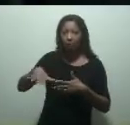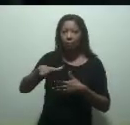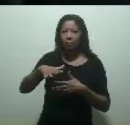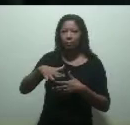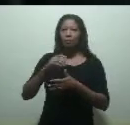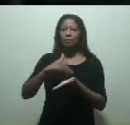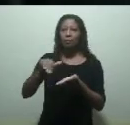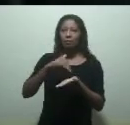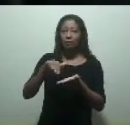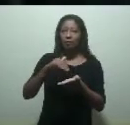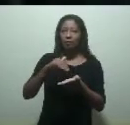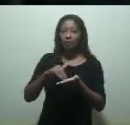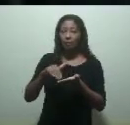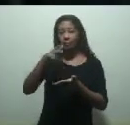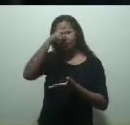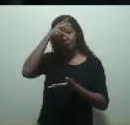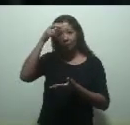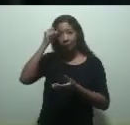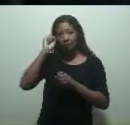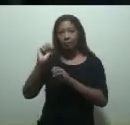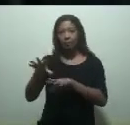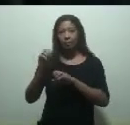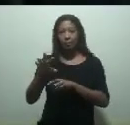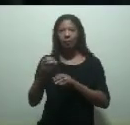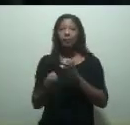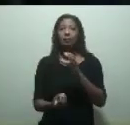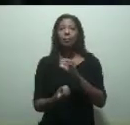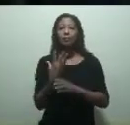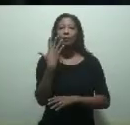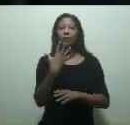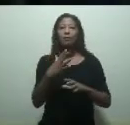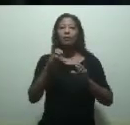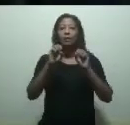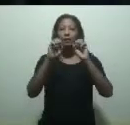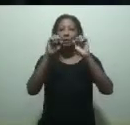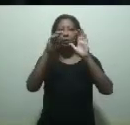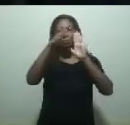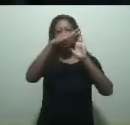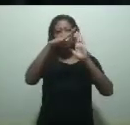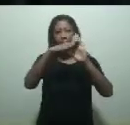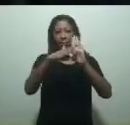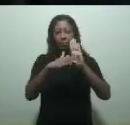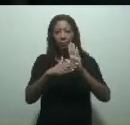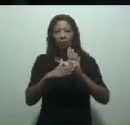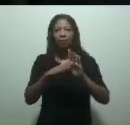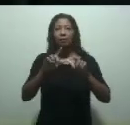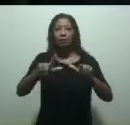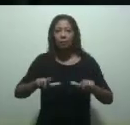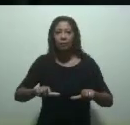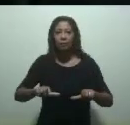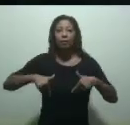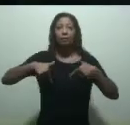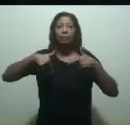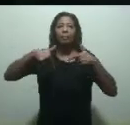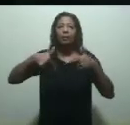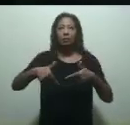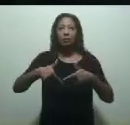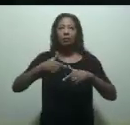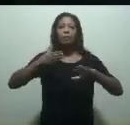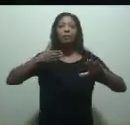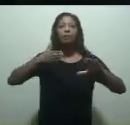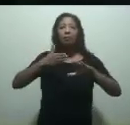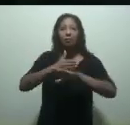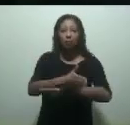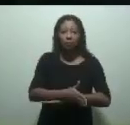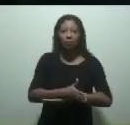Educação, do programa Operação de Curso Preparatório para Ingresso no Instituto Federal do Rio